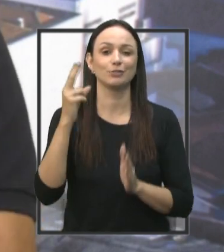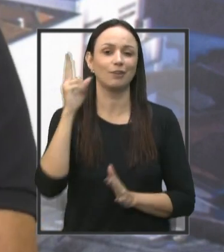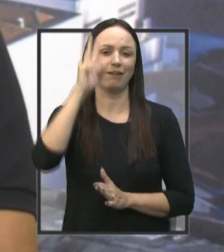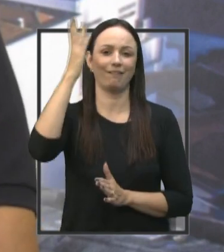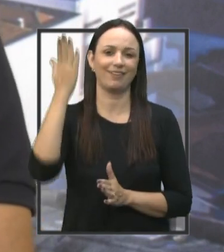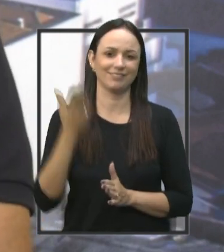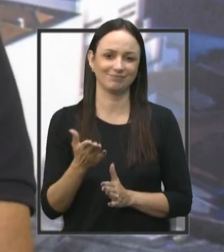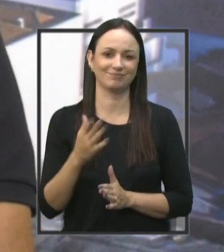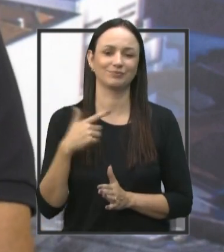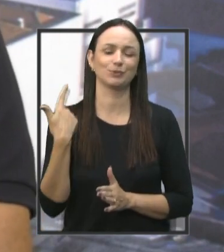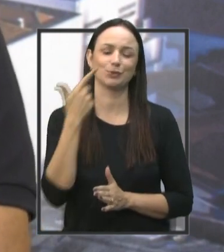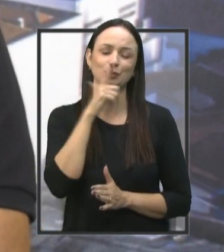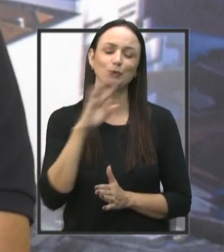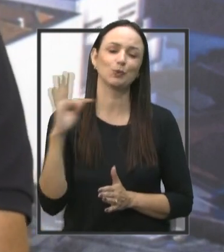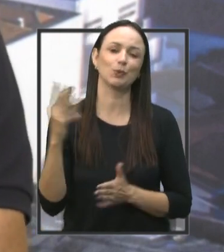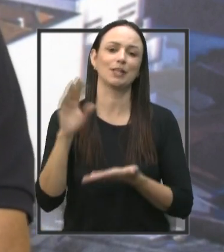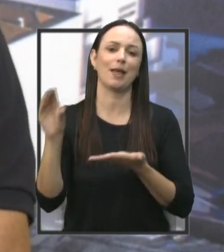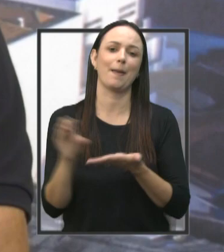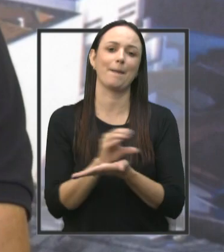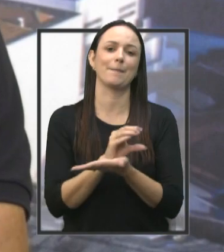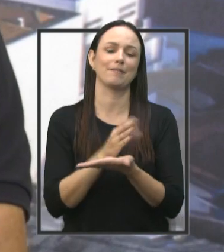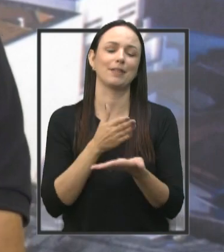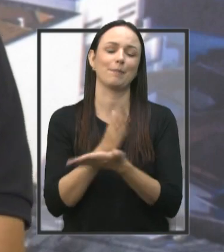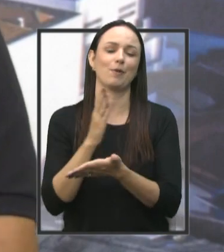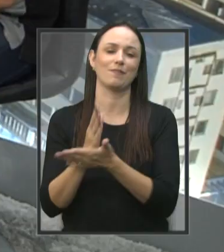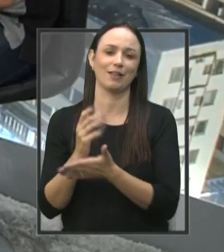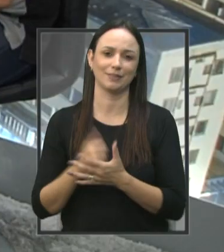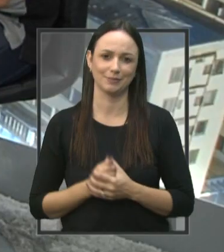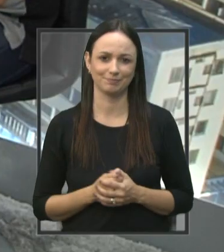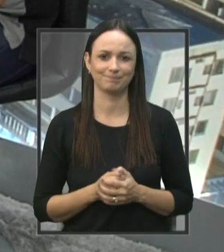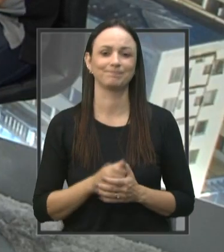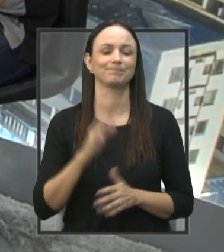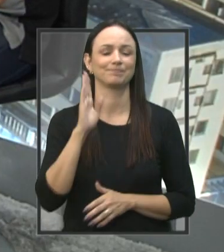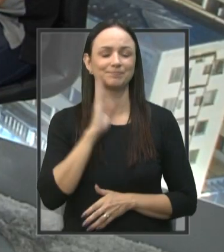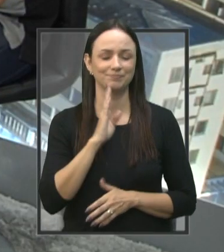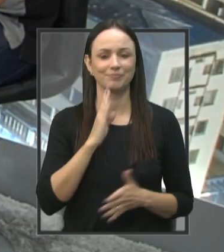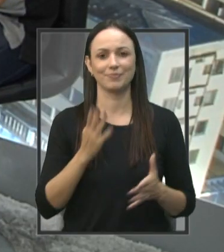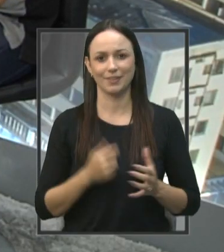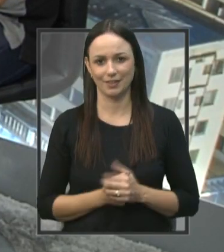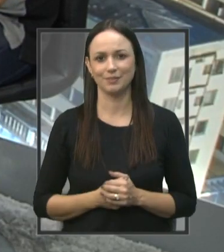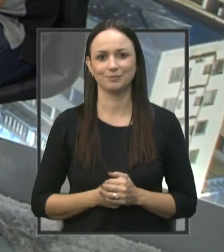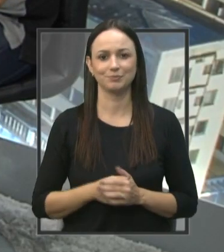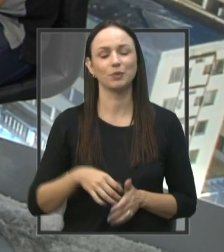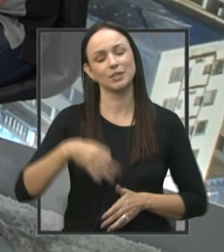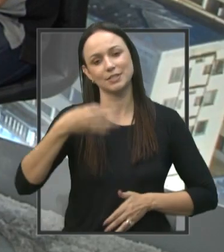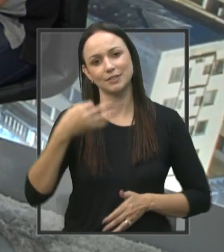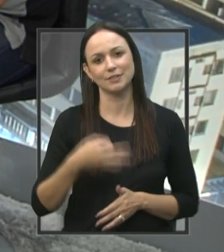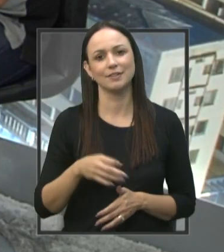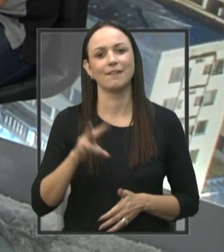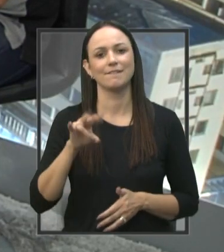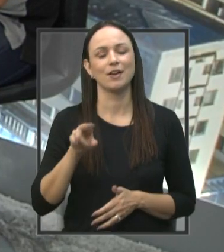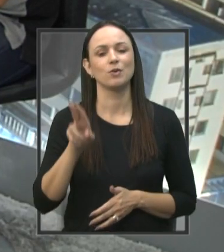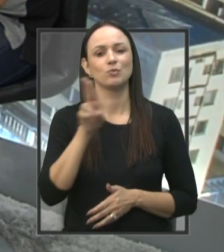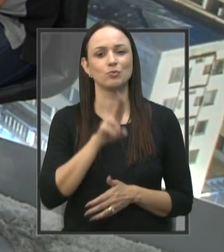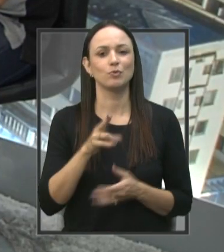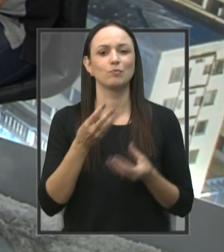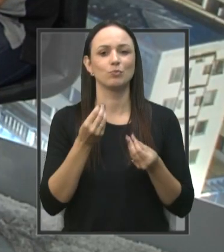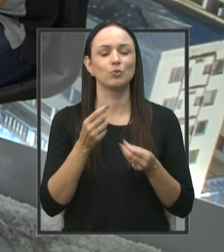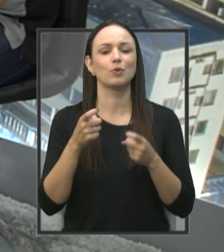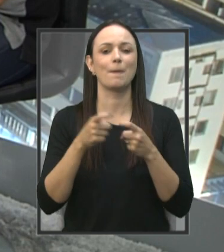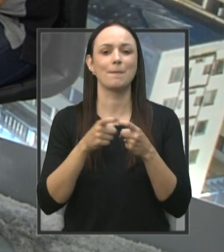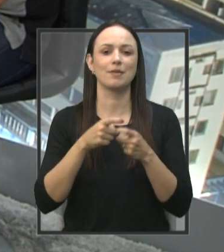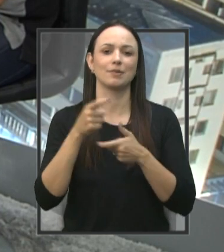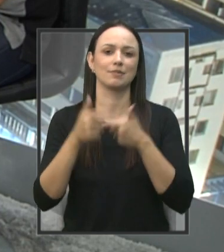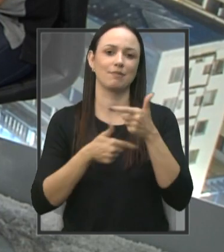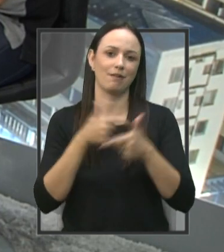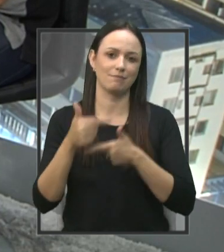Nós conseguimos que todas as emendas fossem aprovadas. Legal, e com certeza vai ser de grande utilidade para os médicos